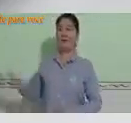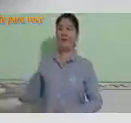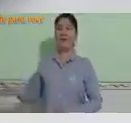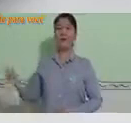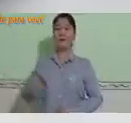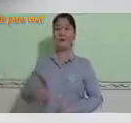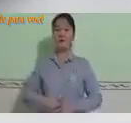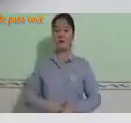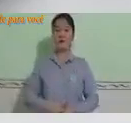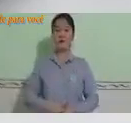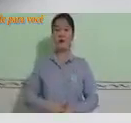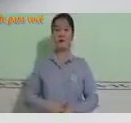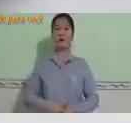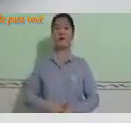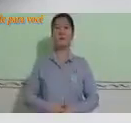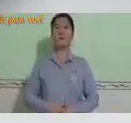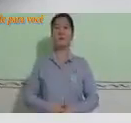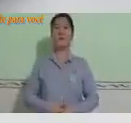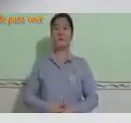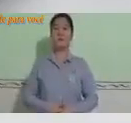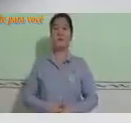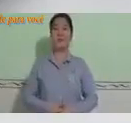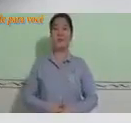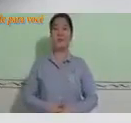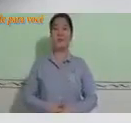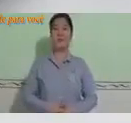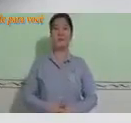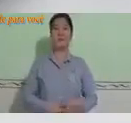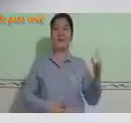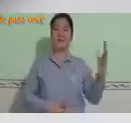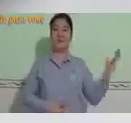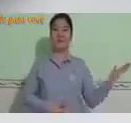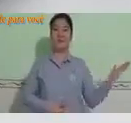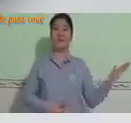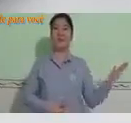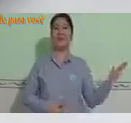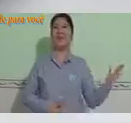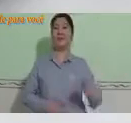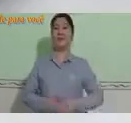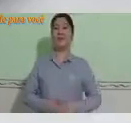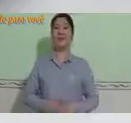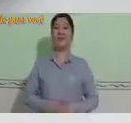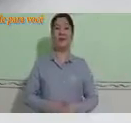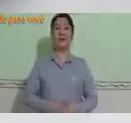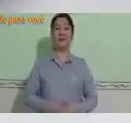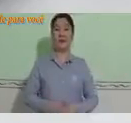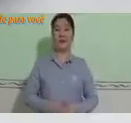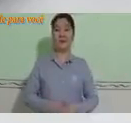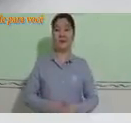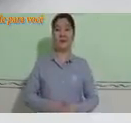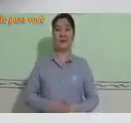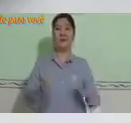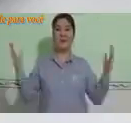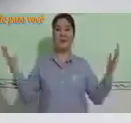exemplo 2. Tempo que o casal está tentando engravidar, se já tiveram algum filho, tratamentos